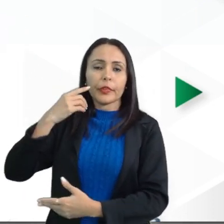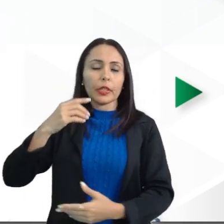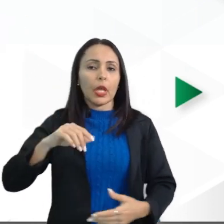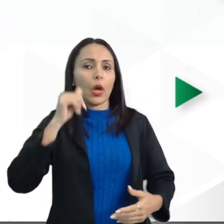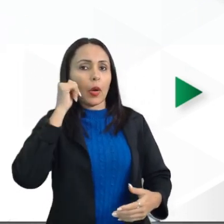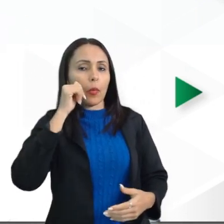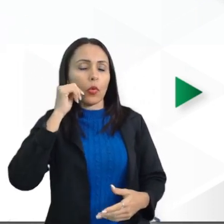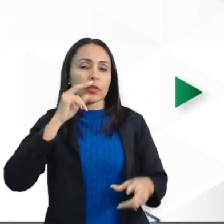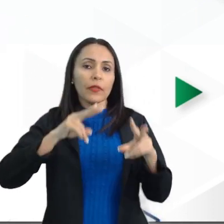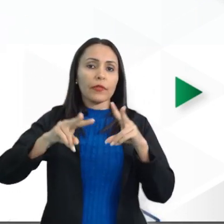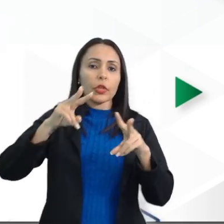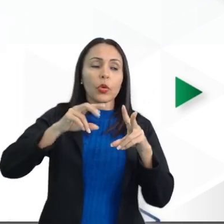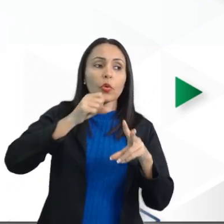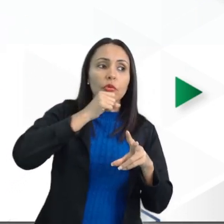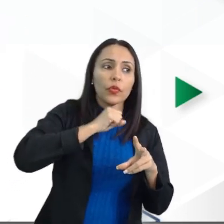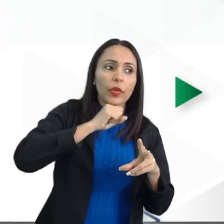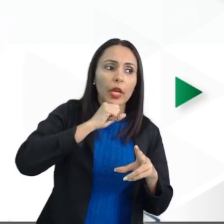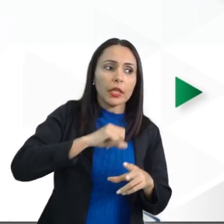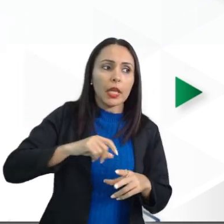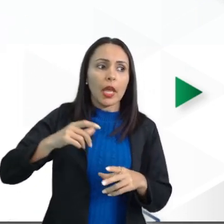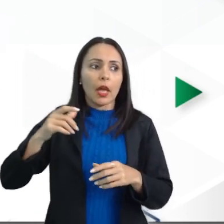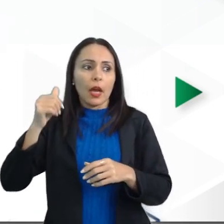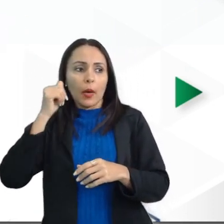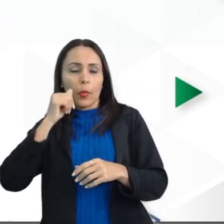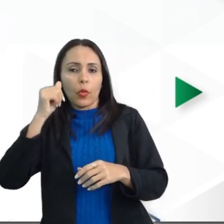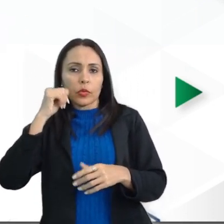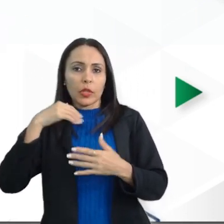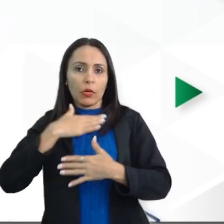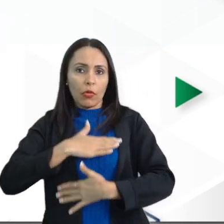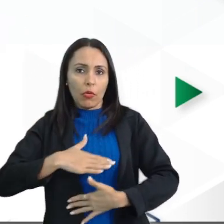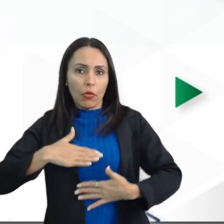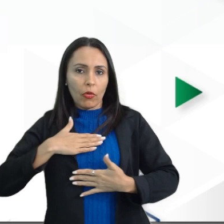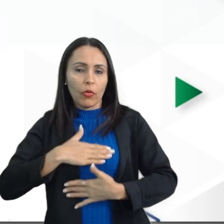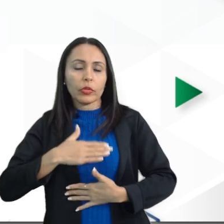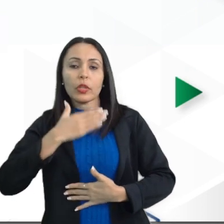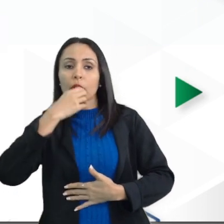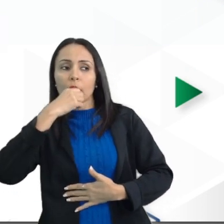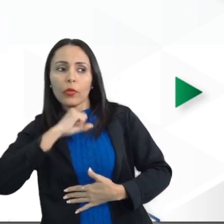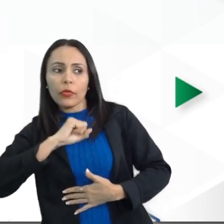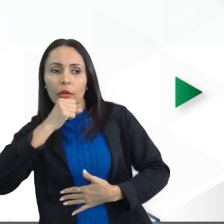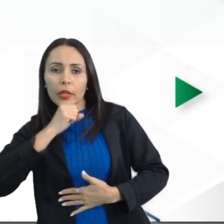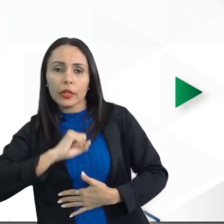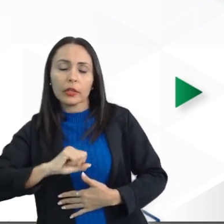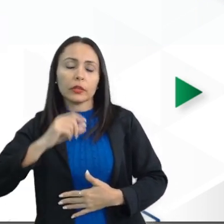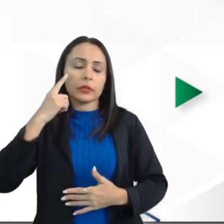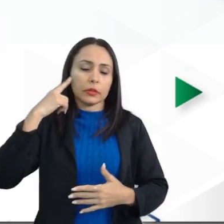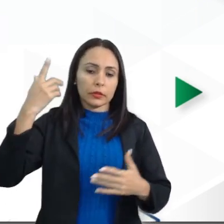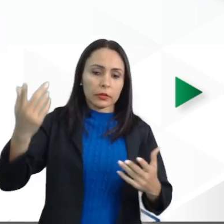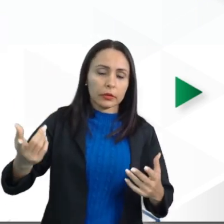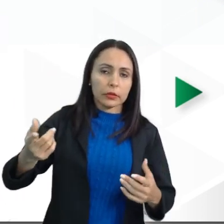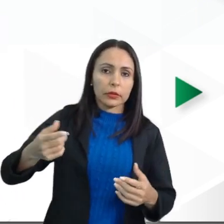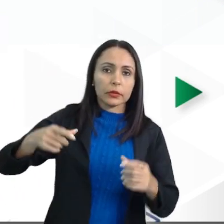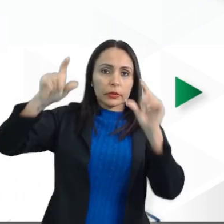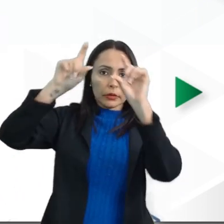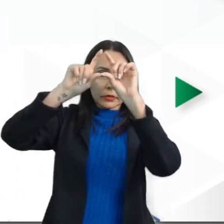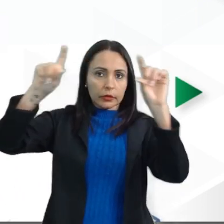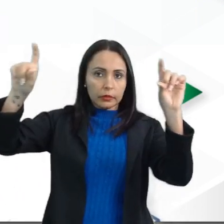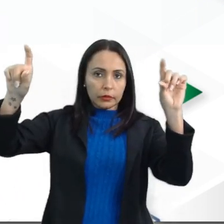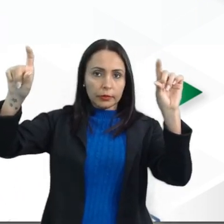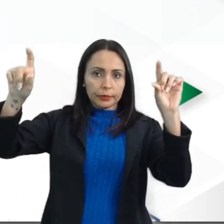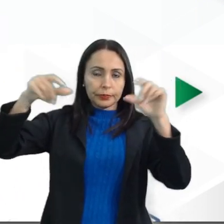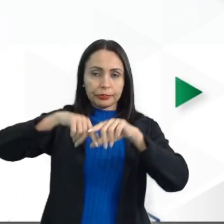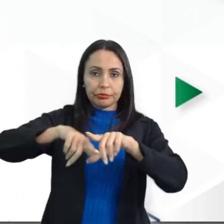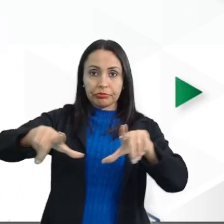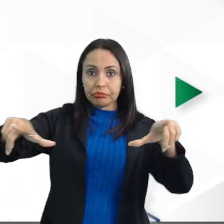viu sorvete, a moça gosta de sorvete. Então, veja, no primeiro momento, nós vimos o quê? Sem preposição. Olha